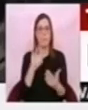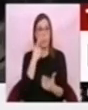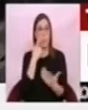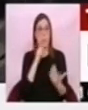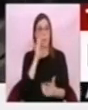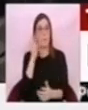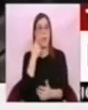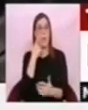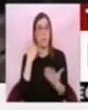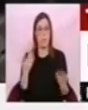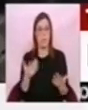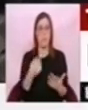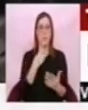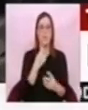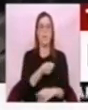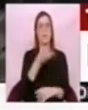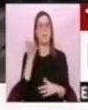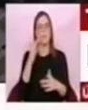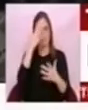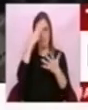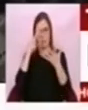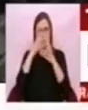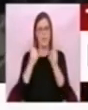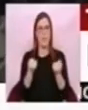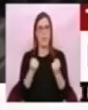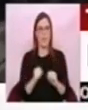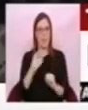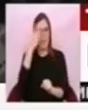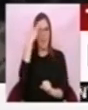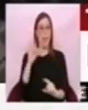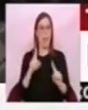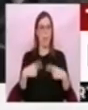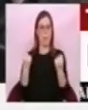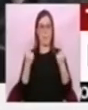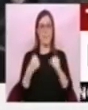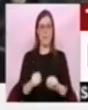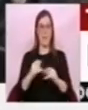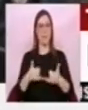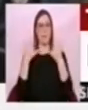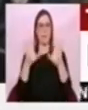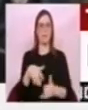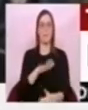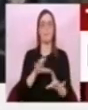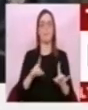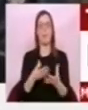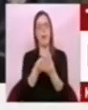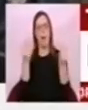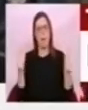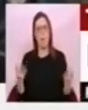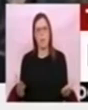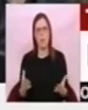conhecidas, fala-se muitas vezes das perturbações de estresse pós-traumático, por exemplo, como uma das situações, mas há